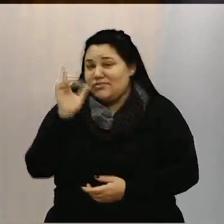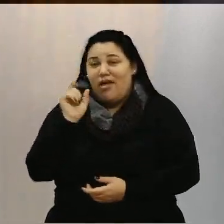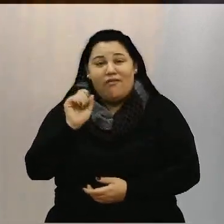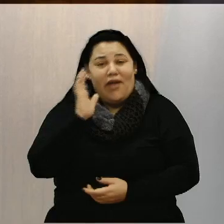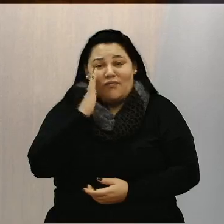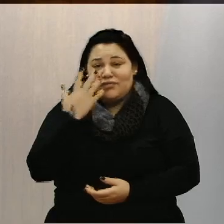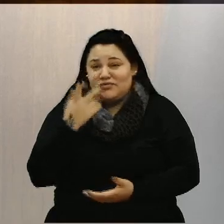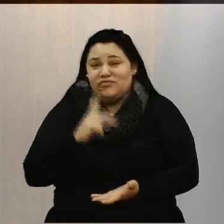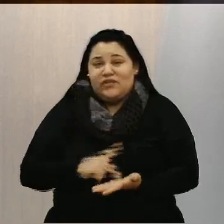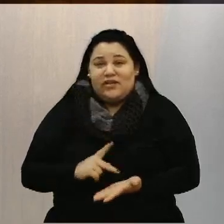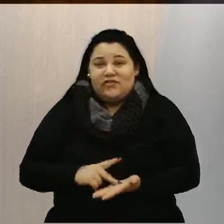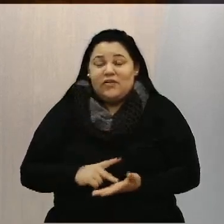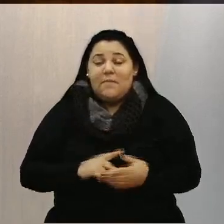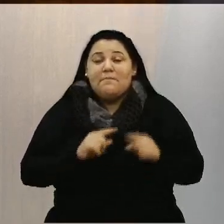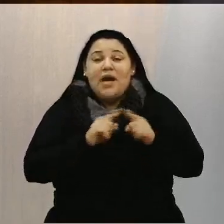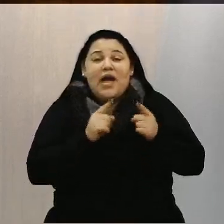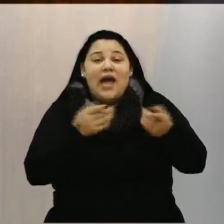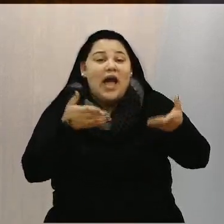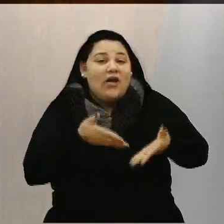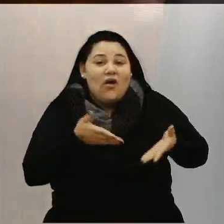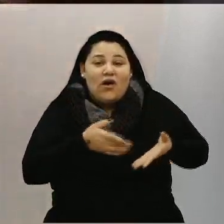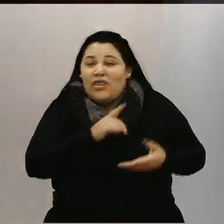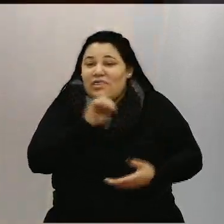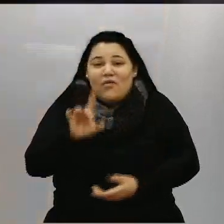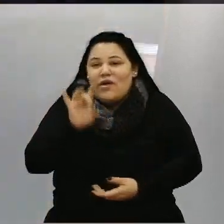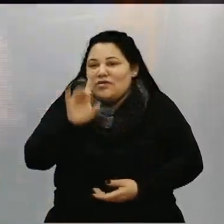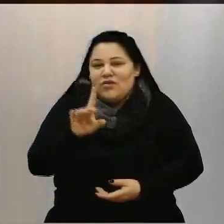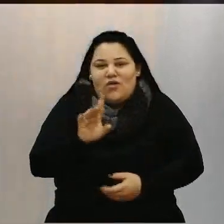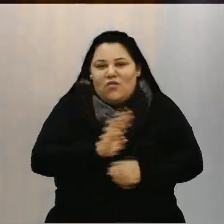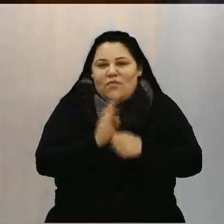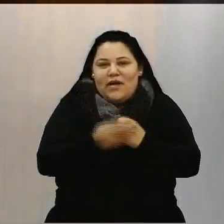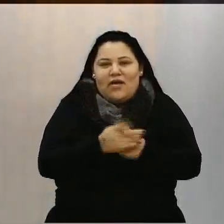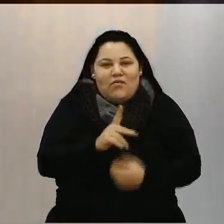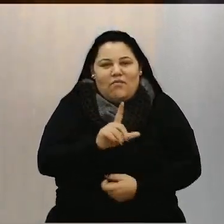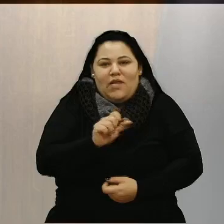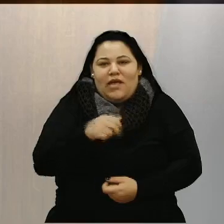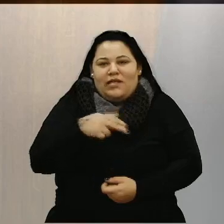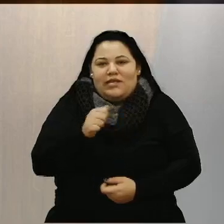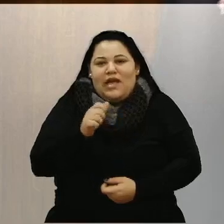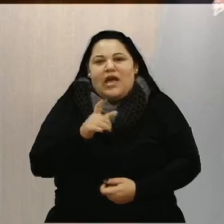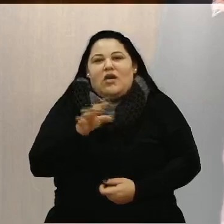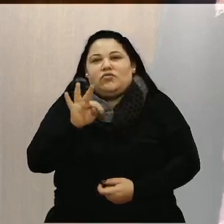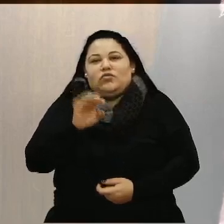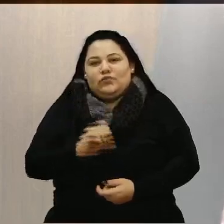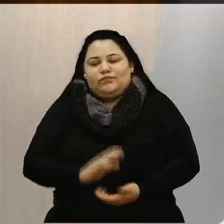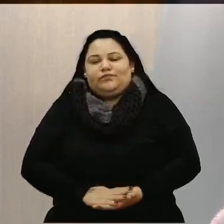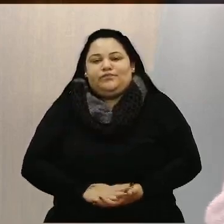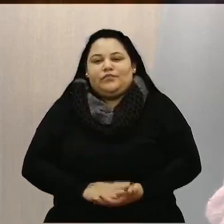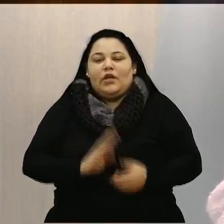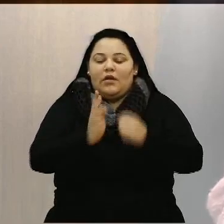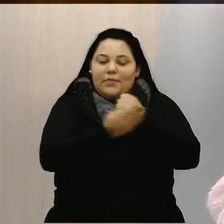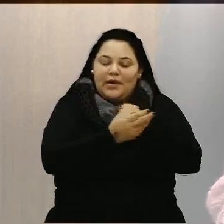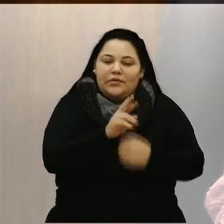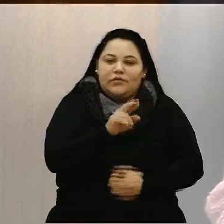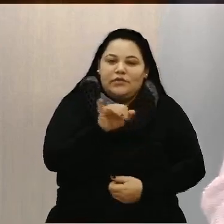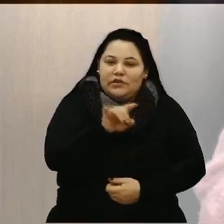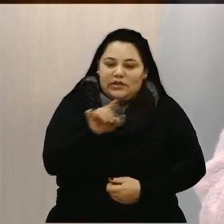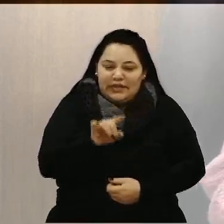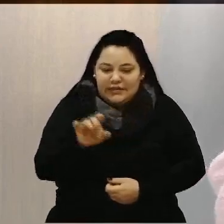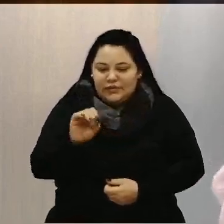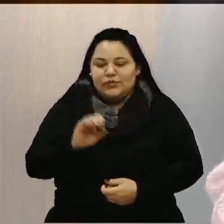aconteceu. Agora, não é só o Planalto, né? É o Risso. Declaração de líder pede. Que também é uma